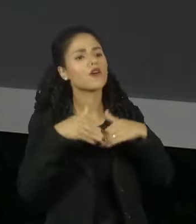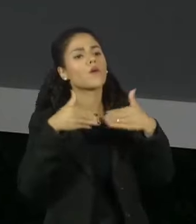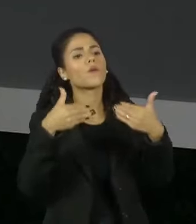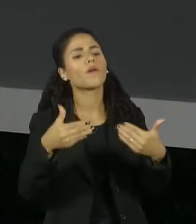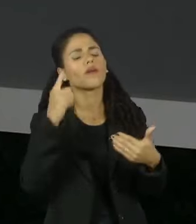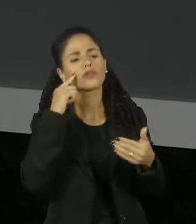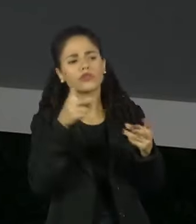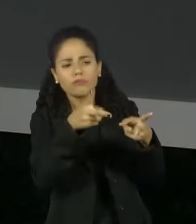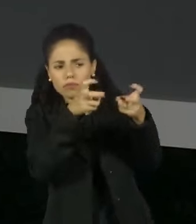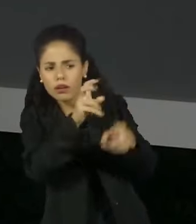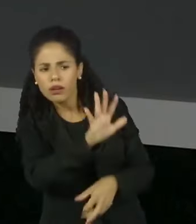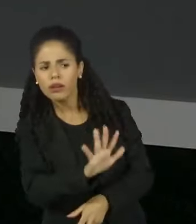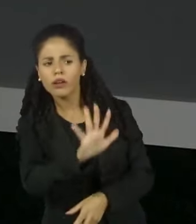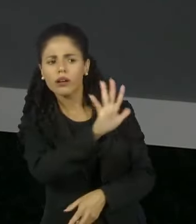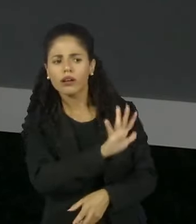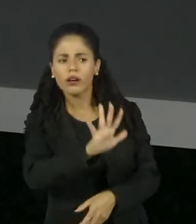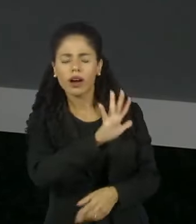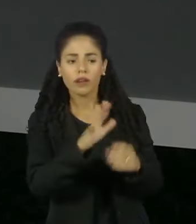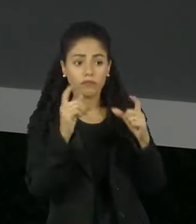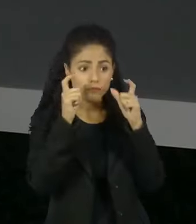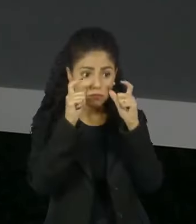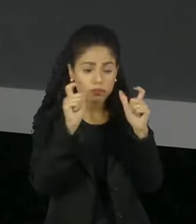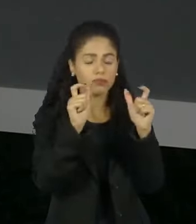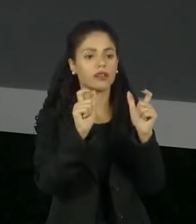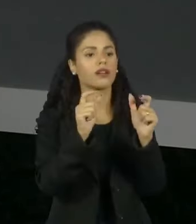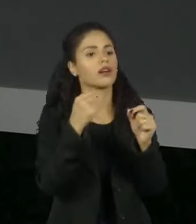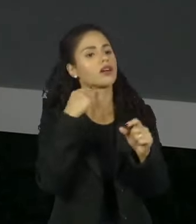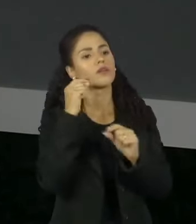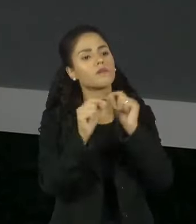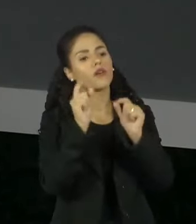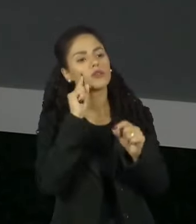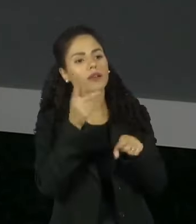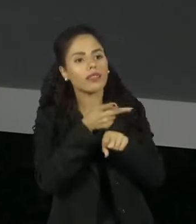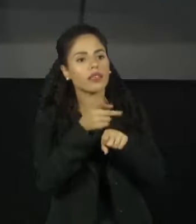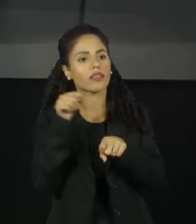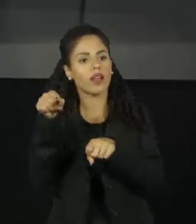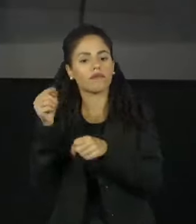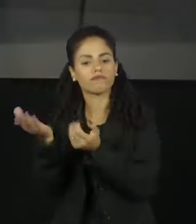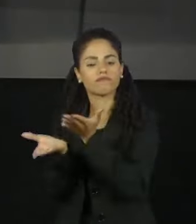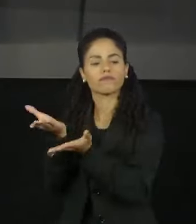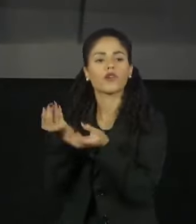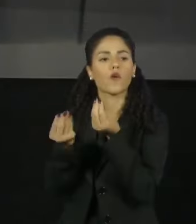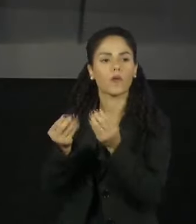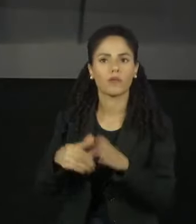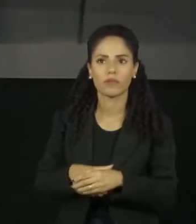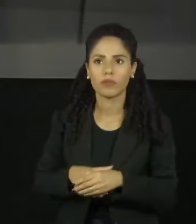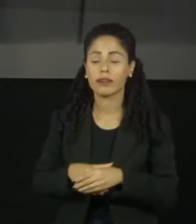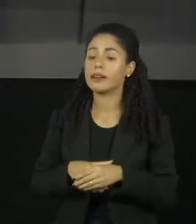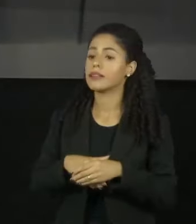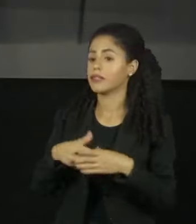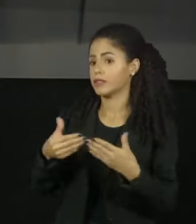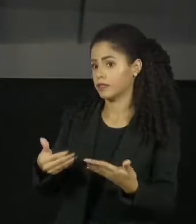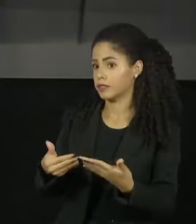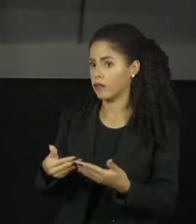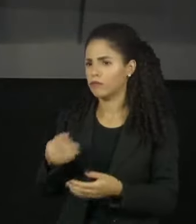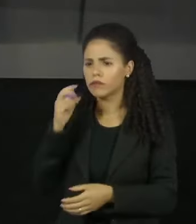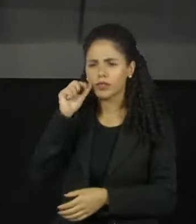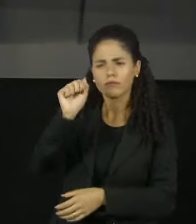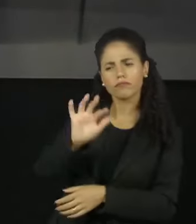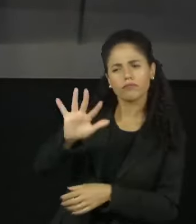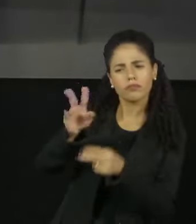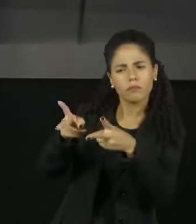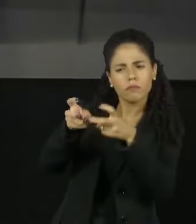que devem provocar essa busca do serviço de saúde? Havendo algo